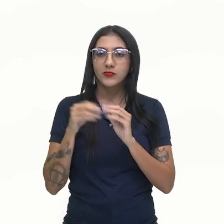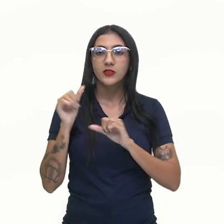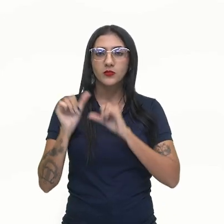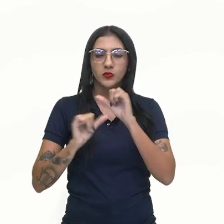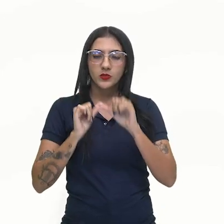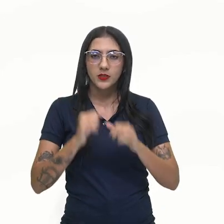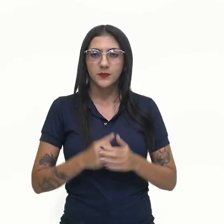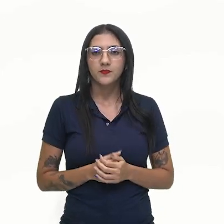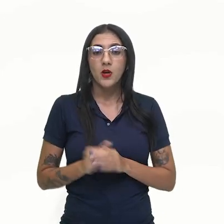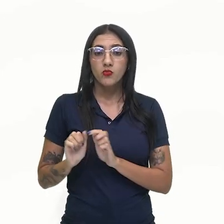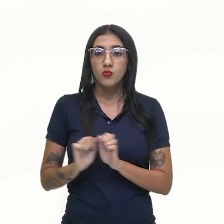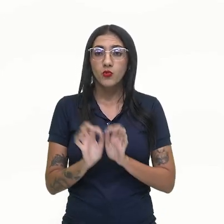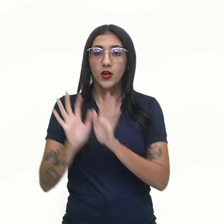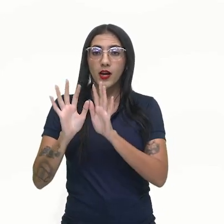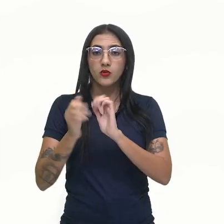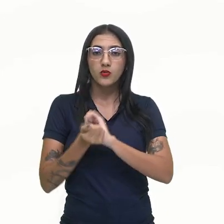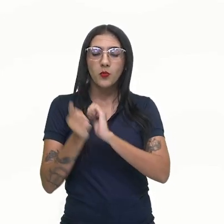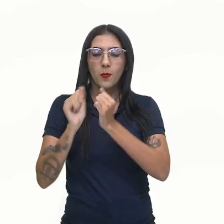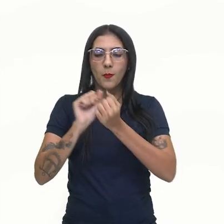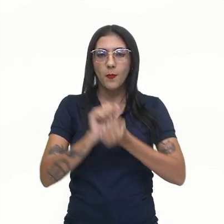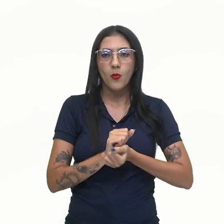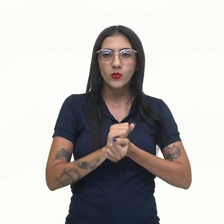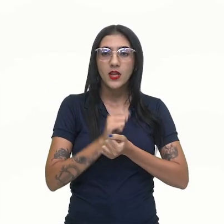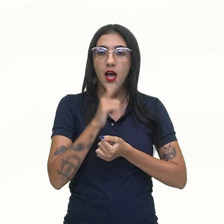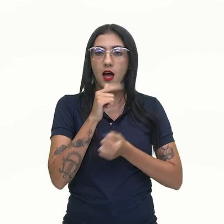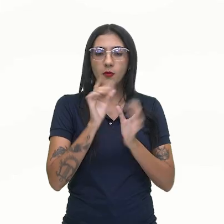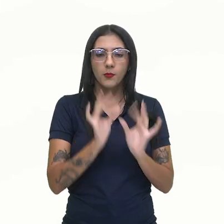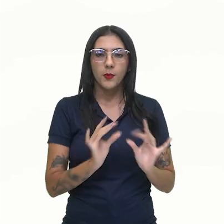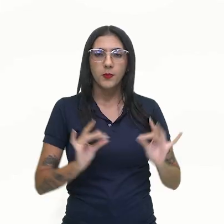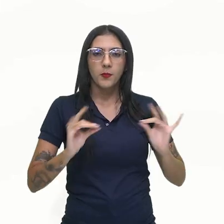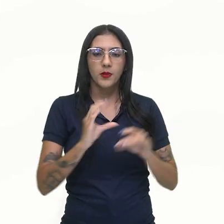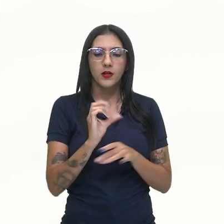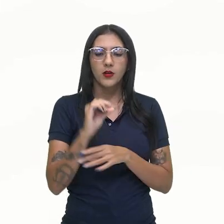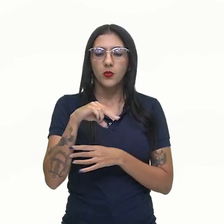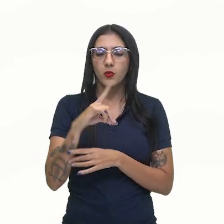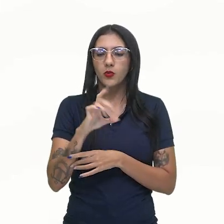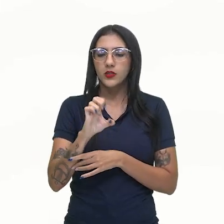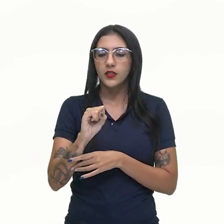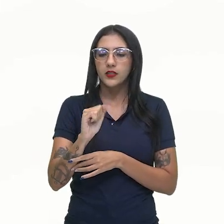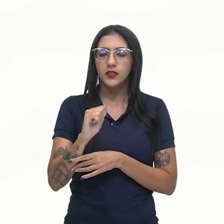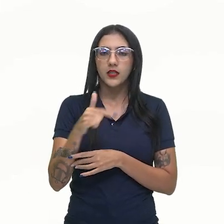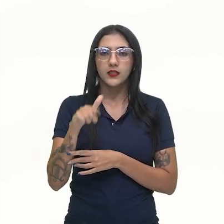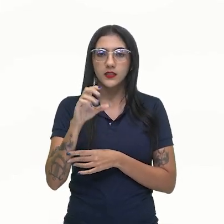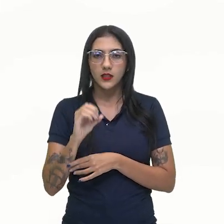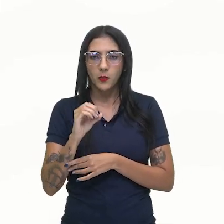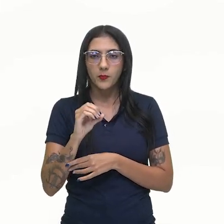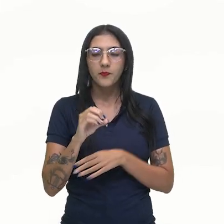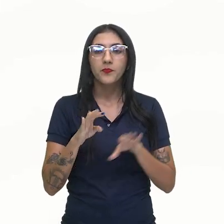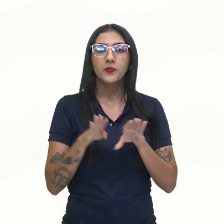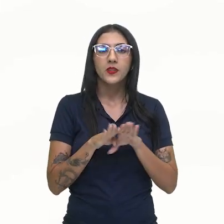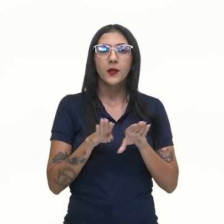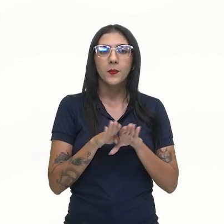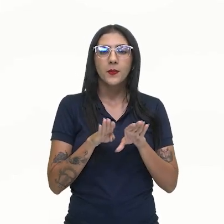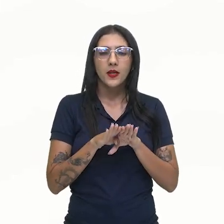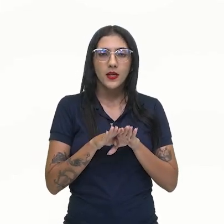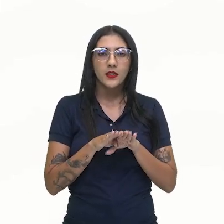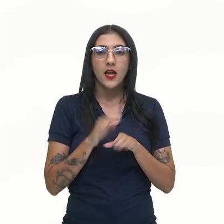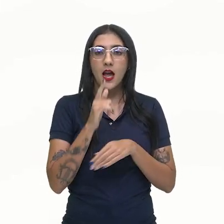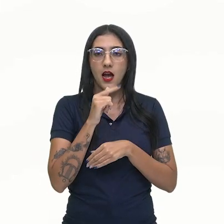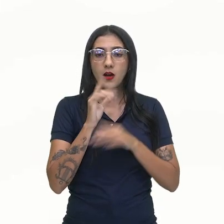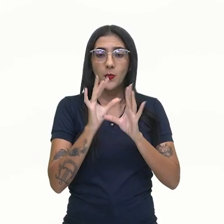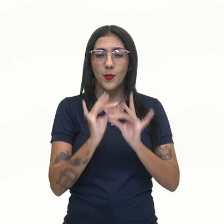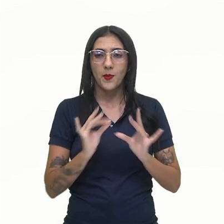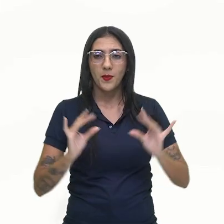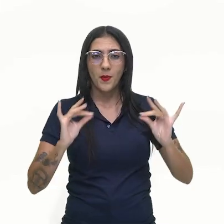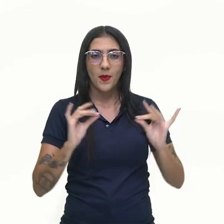mudança. Do gasoso para o estado líquido, eu tenho a condensação e eu tenho a solidificação, que